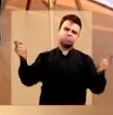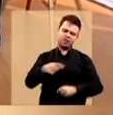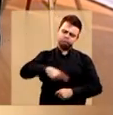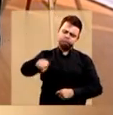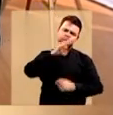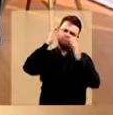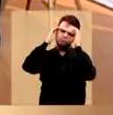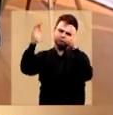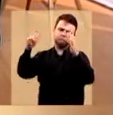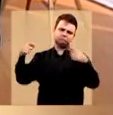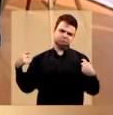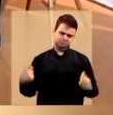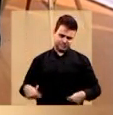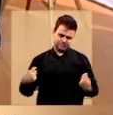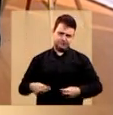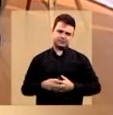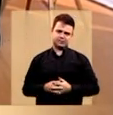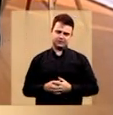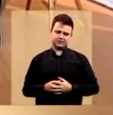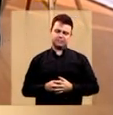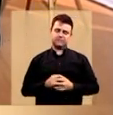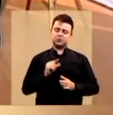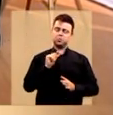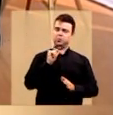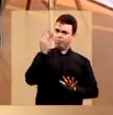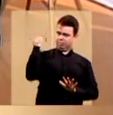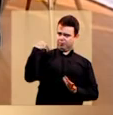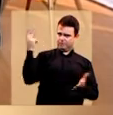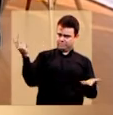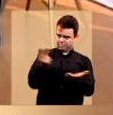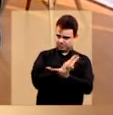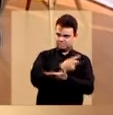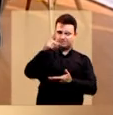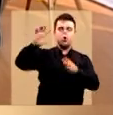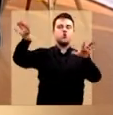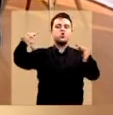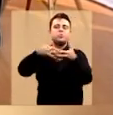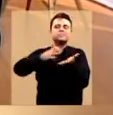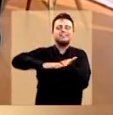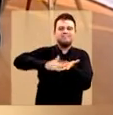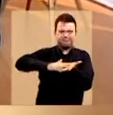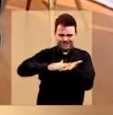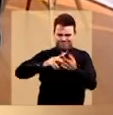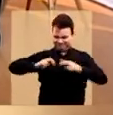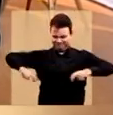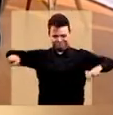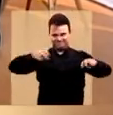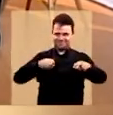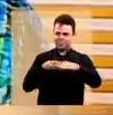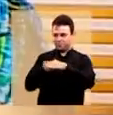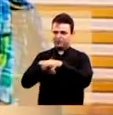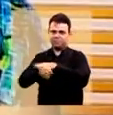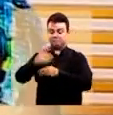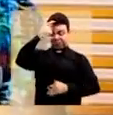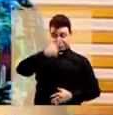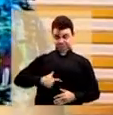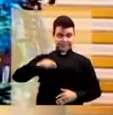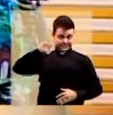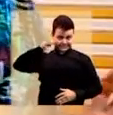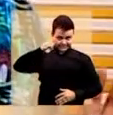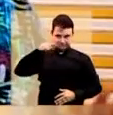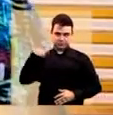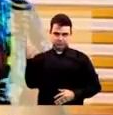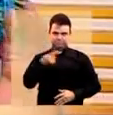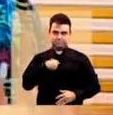de respeito, né? A gente vê, recentemente, eu fui numa roda de samba, eu sendo negra, a gente tem uma expressão que a gente